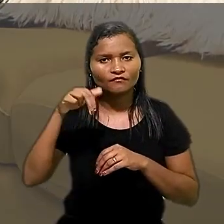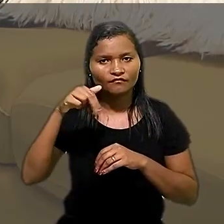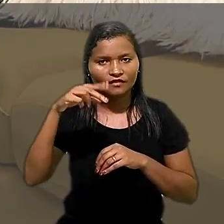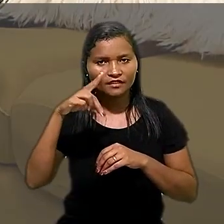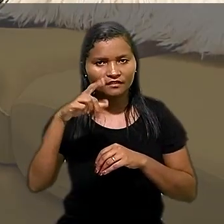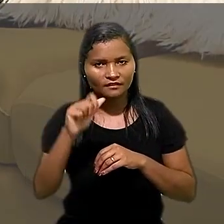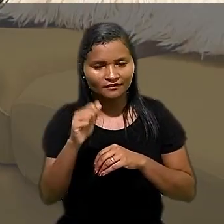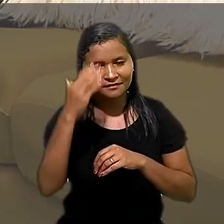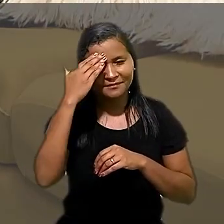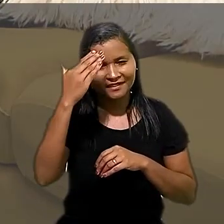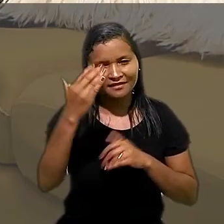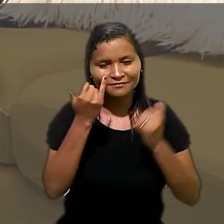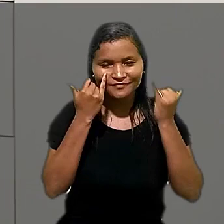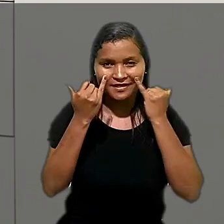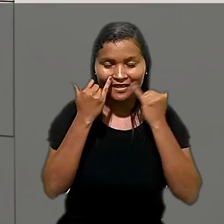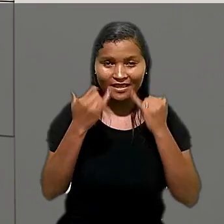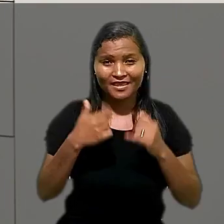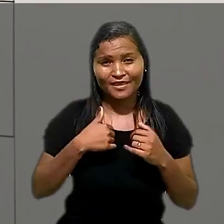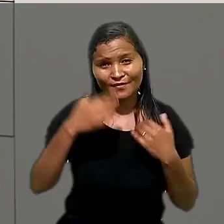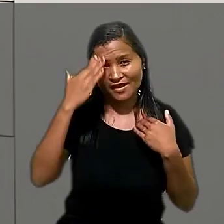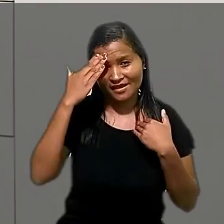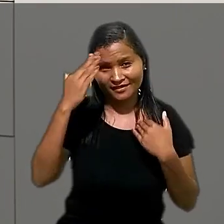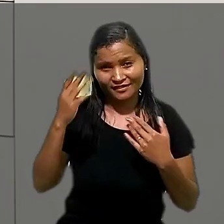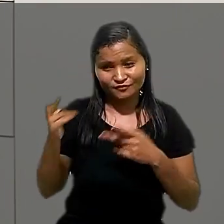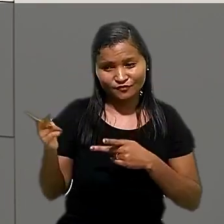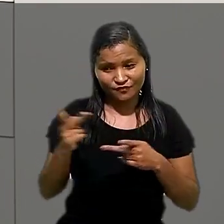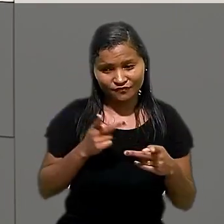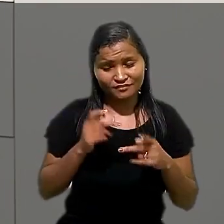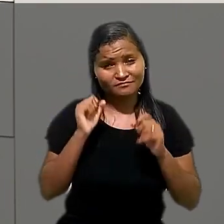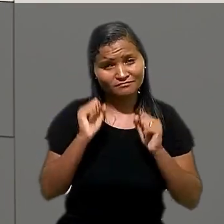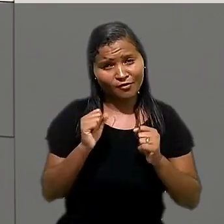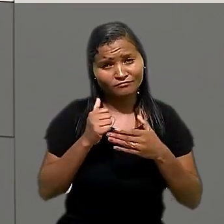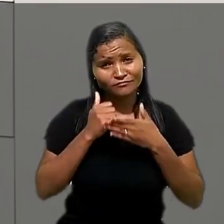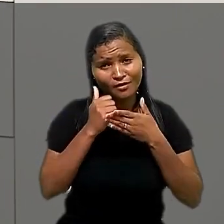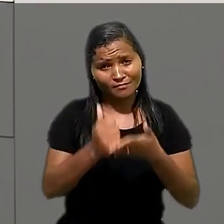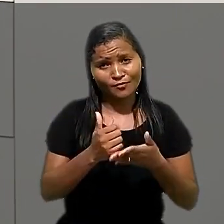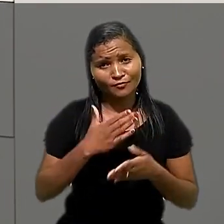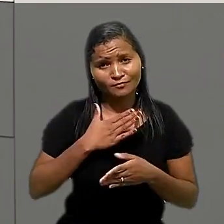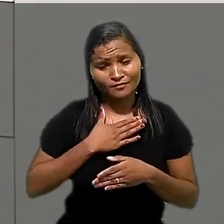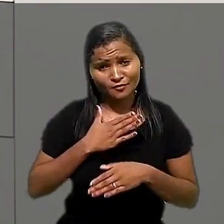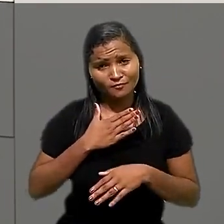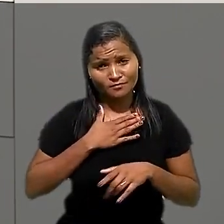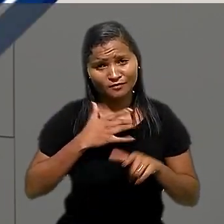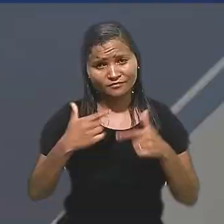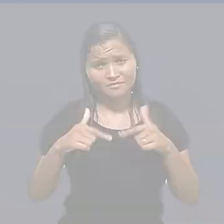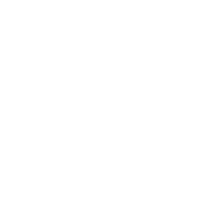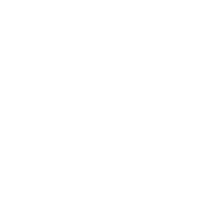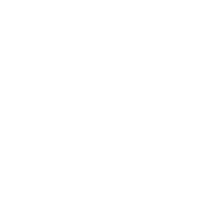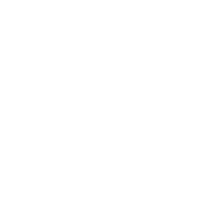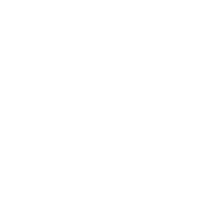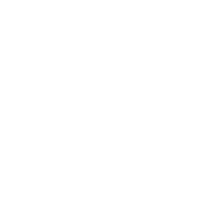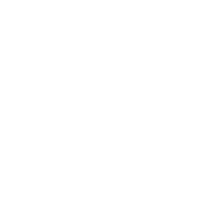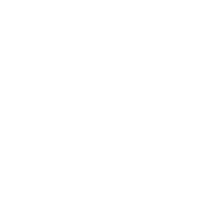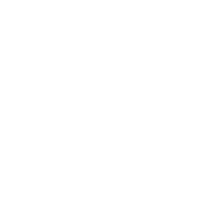obrigada por todas as informações Eu que agradeço o convite pode contar comigo para o meu trabalho